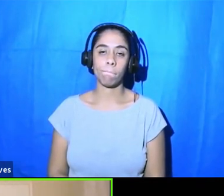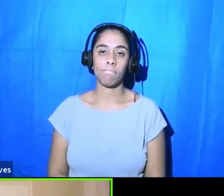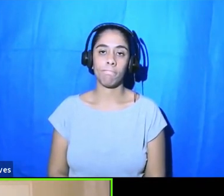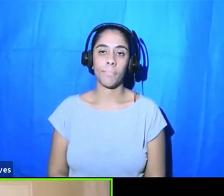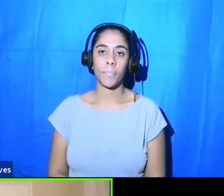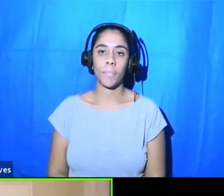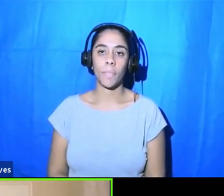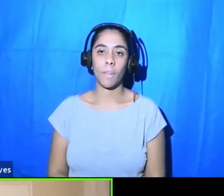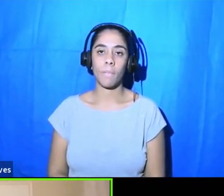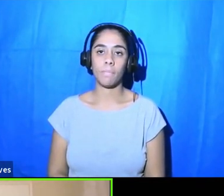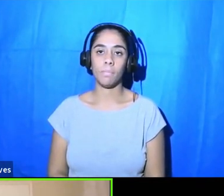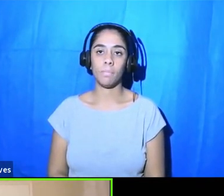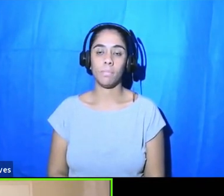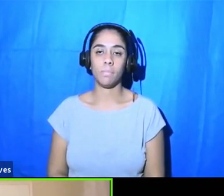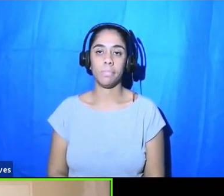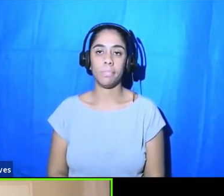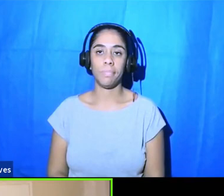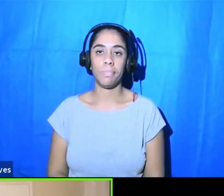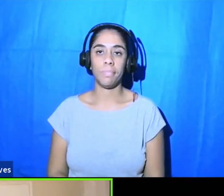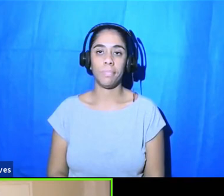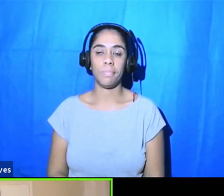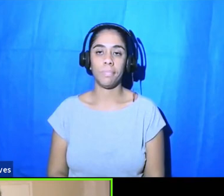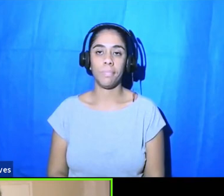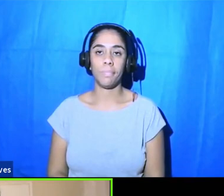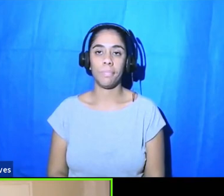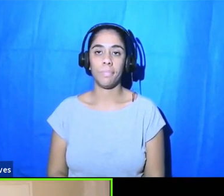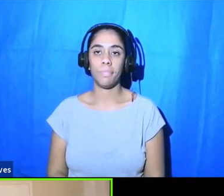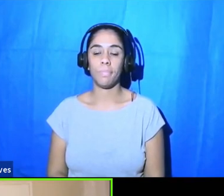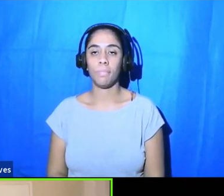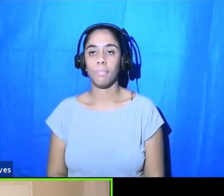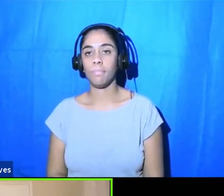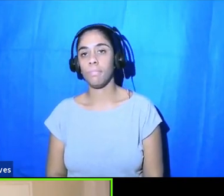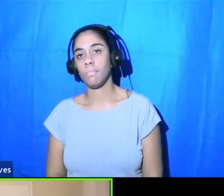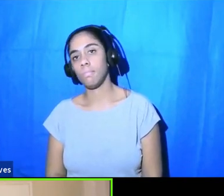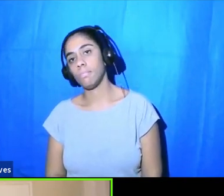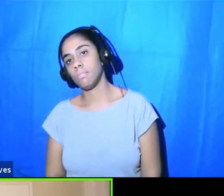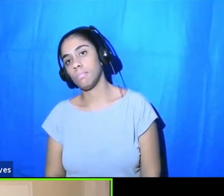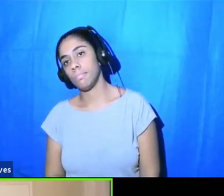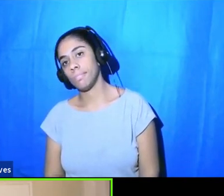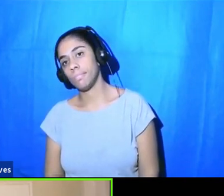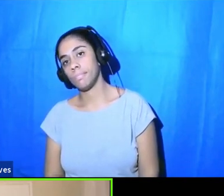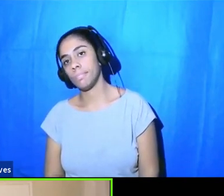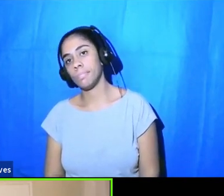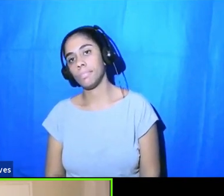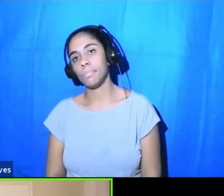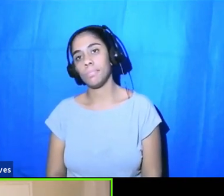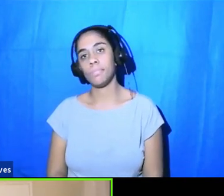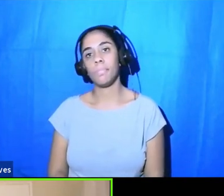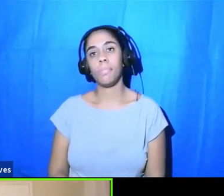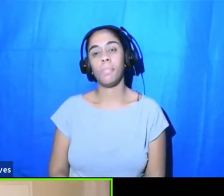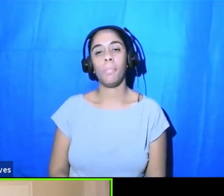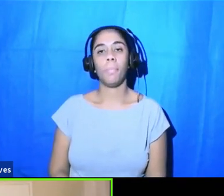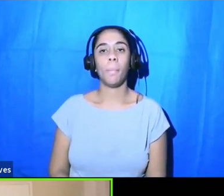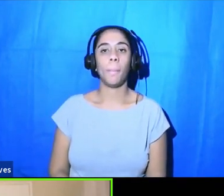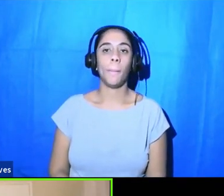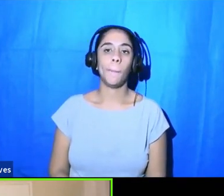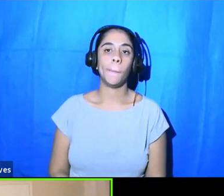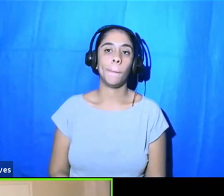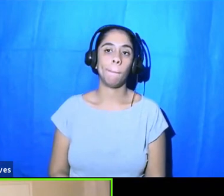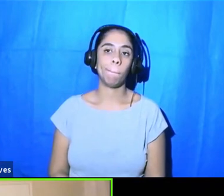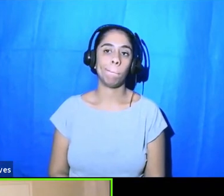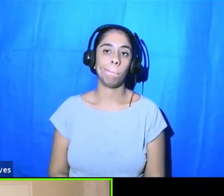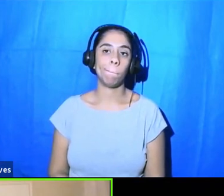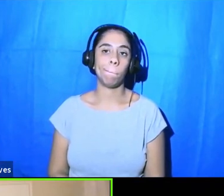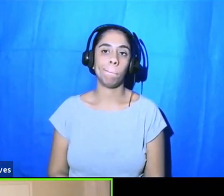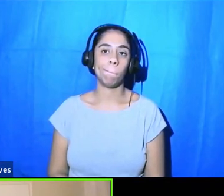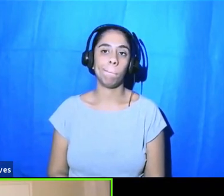também o primeiro, e isso o enfatizamos nós sempre, o primeiro processo constituinte que tem lugar no